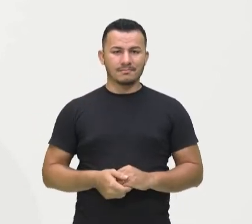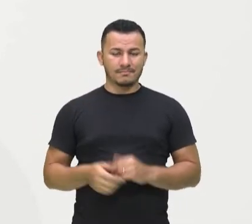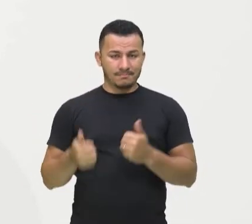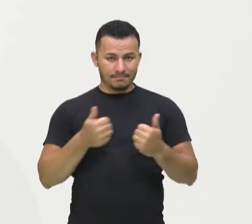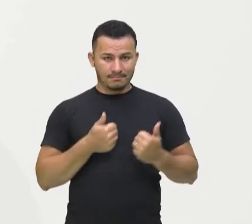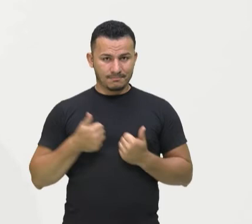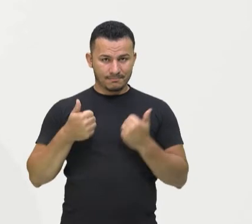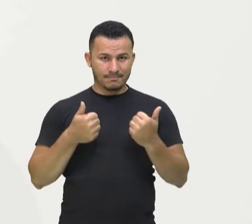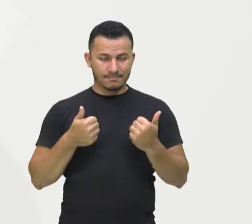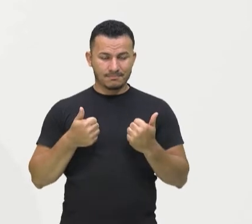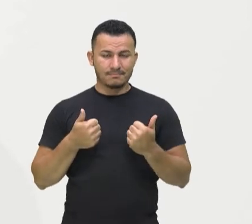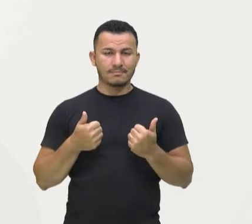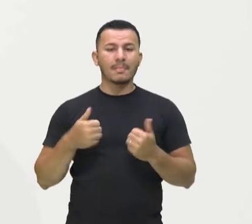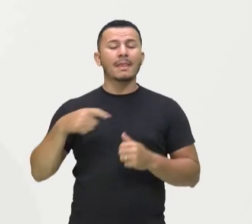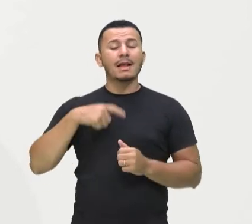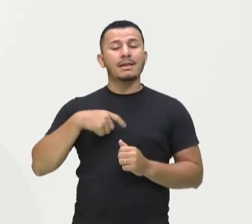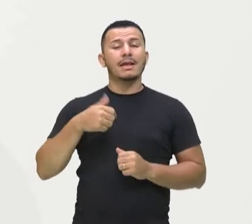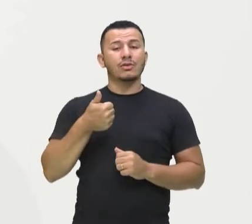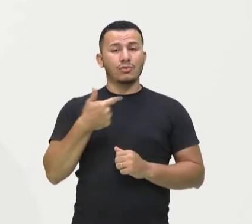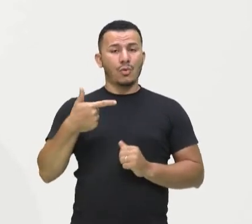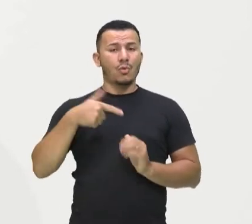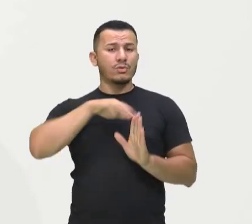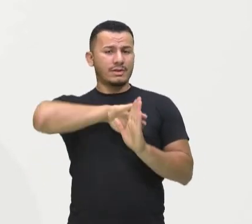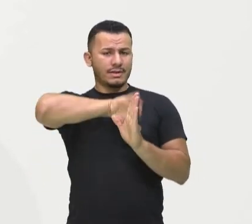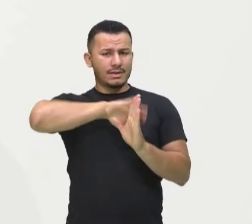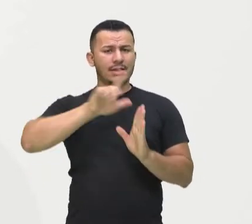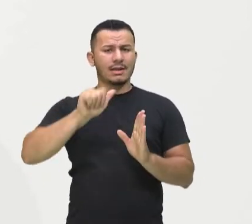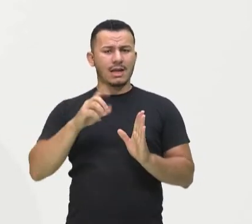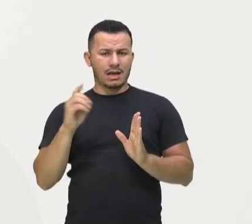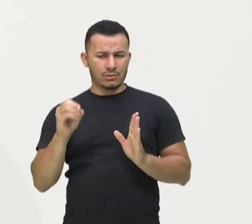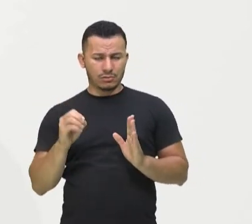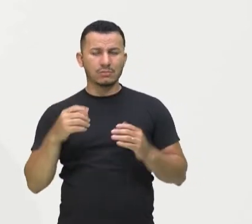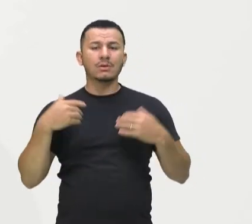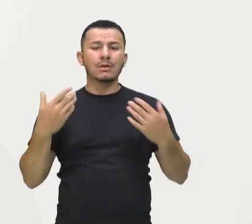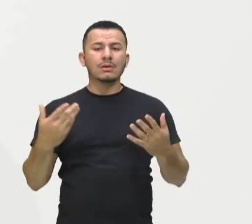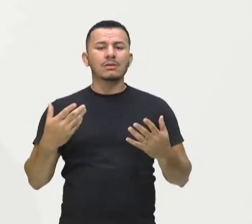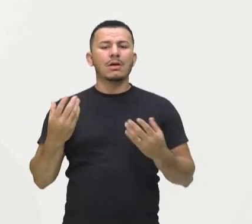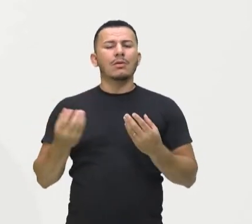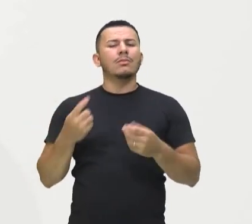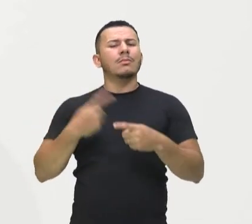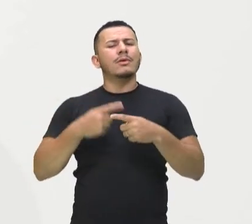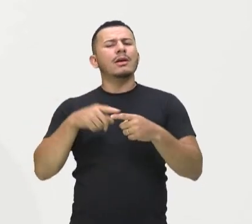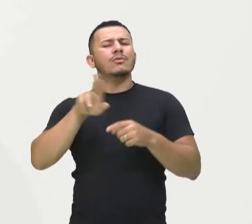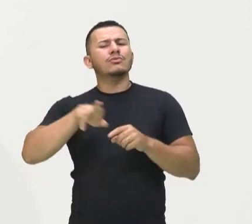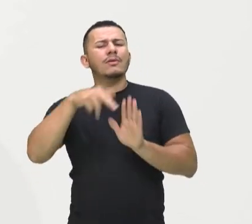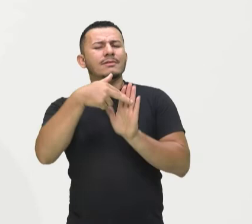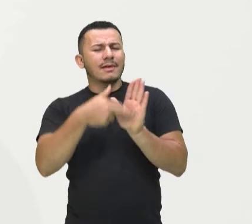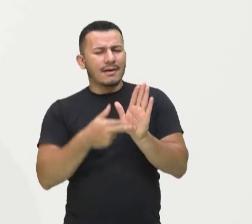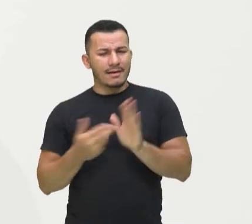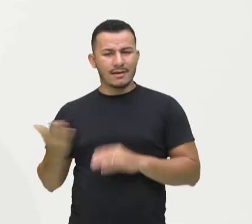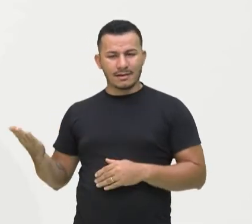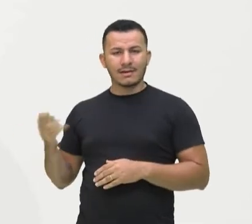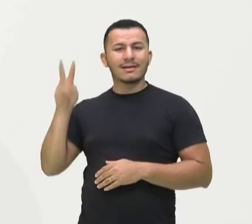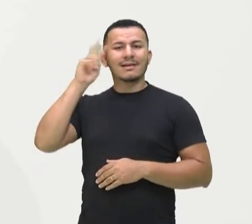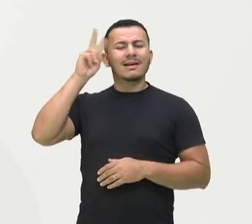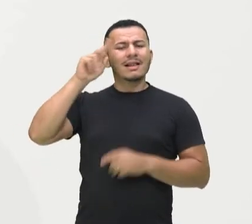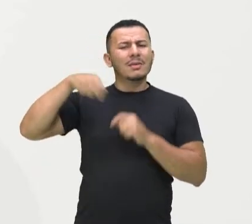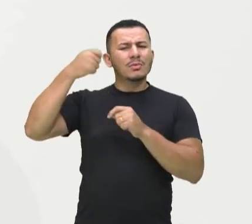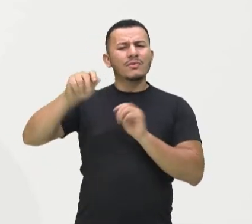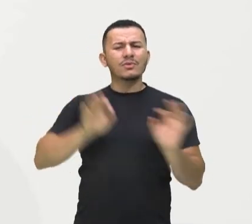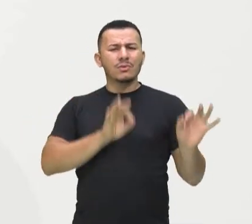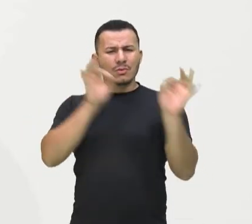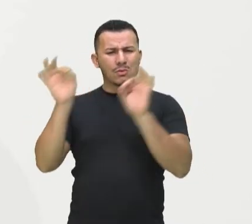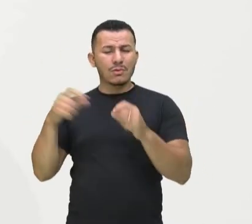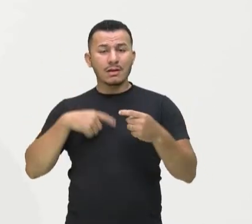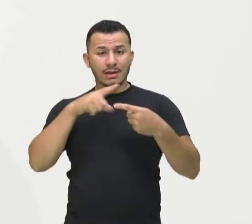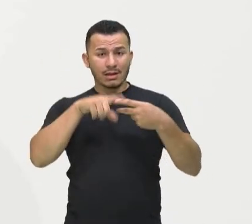Certo? Dodecágono tem 12 lados. Bom, por que o professor usou essa formulazinha? Lembra do nosso vídeo? O vídeo disse para nós assim,